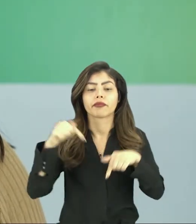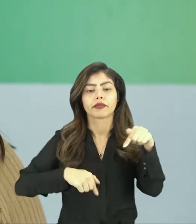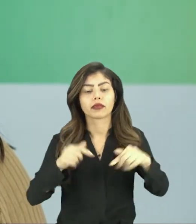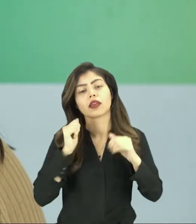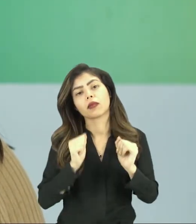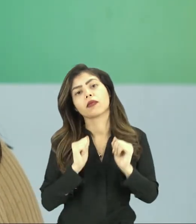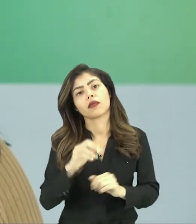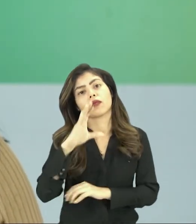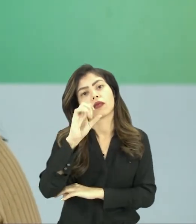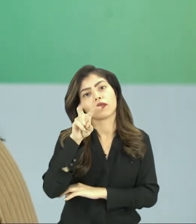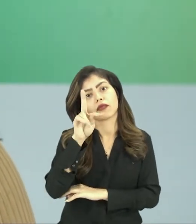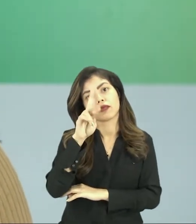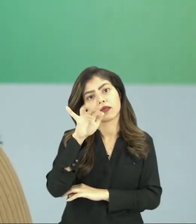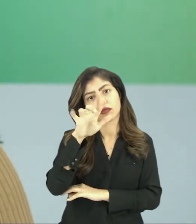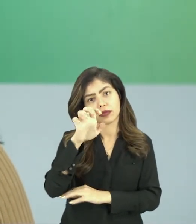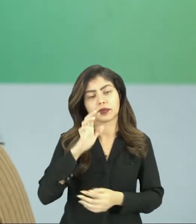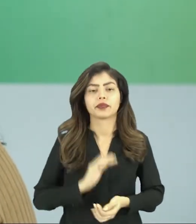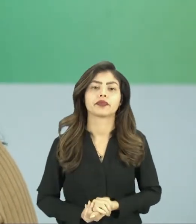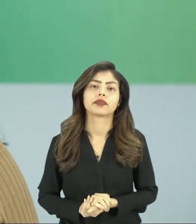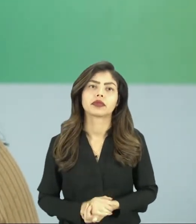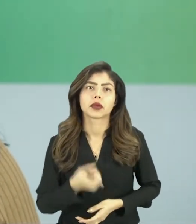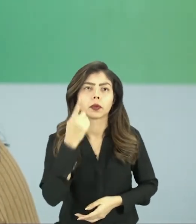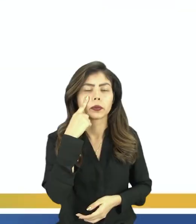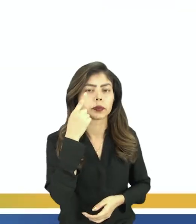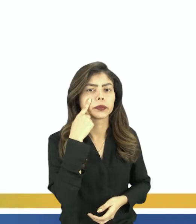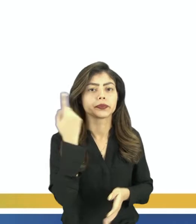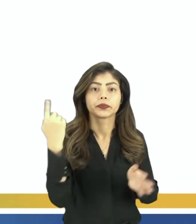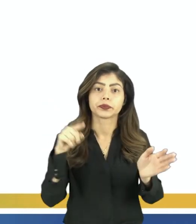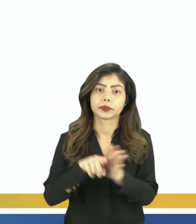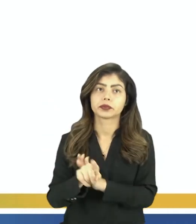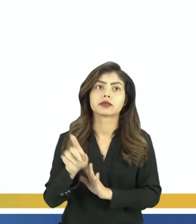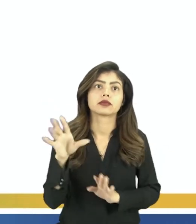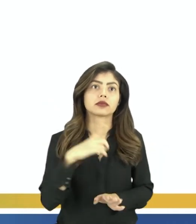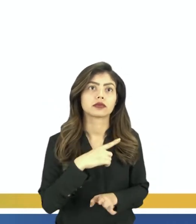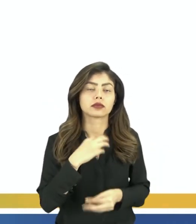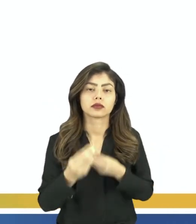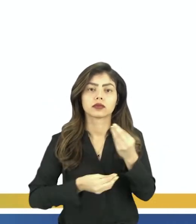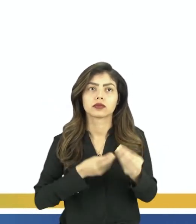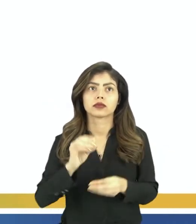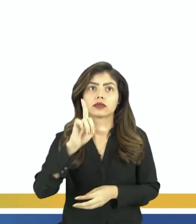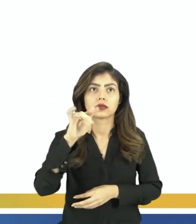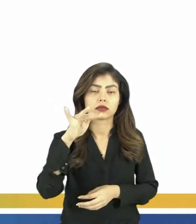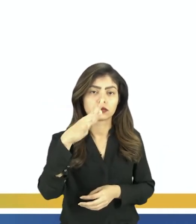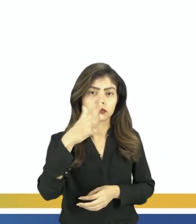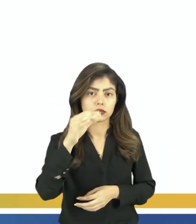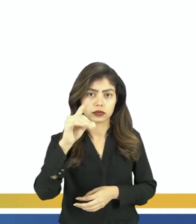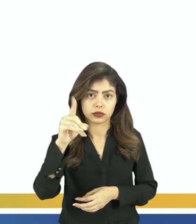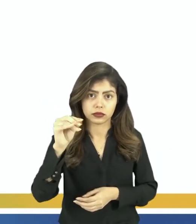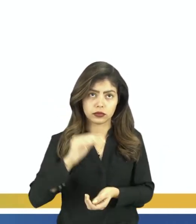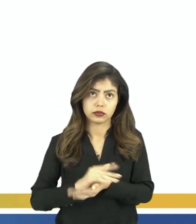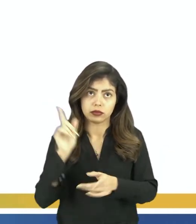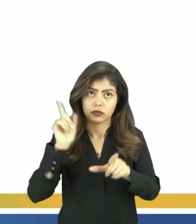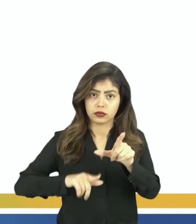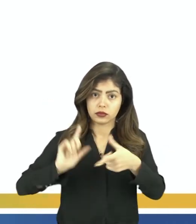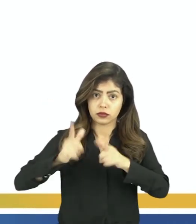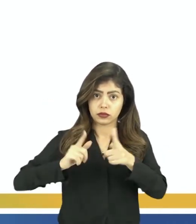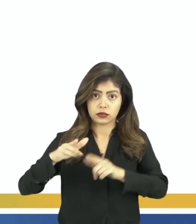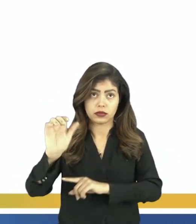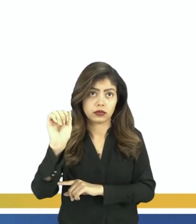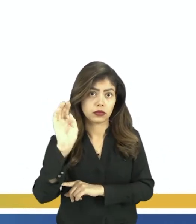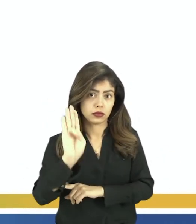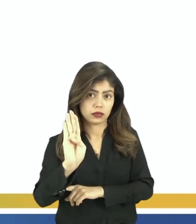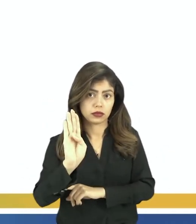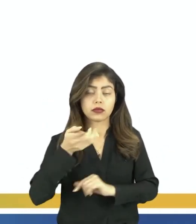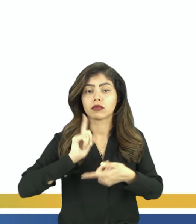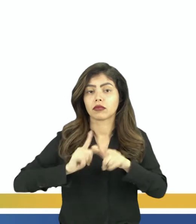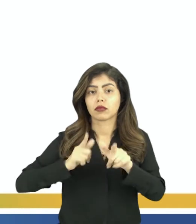ser covalente. Então a gente olhando aqui nas alternativas, a gente tem como ligação covalente somente a letra B e